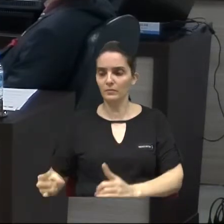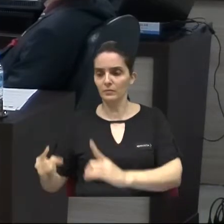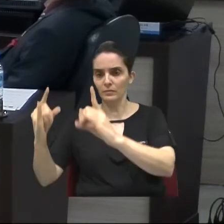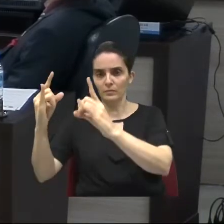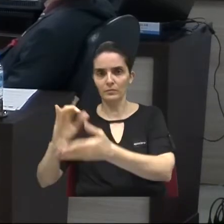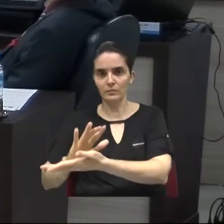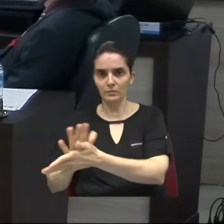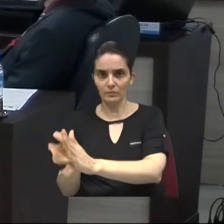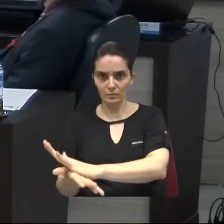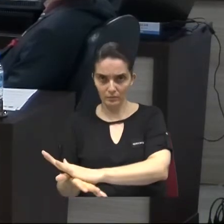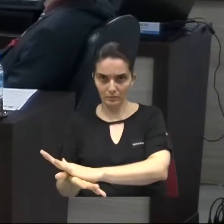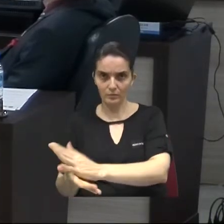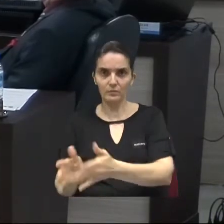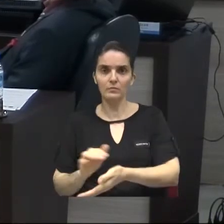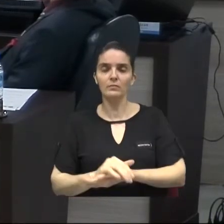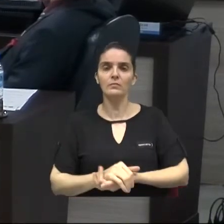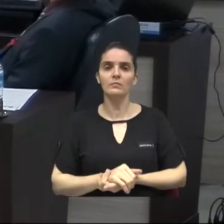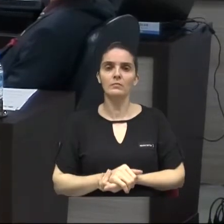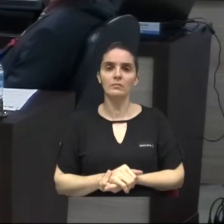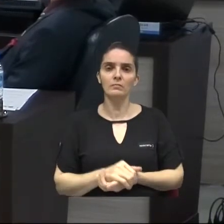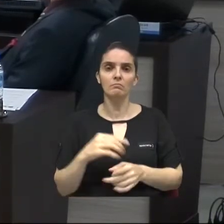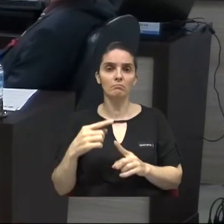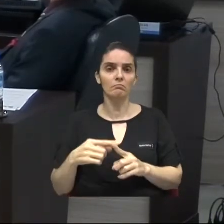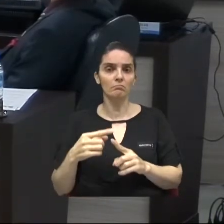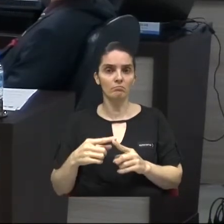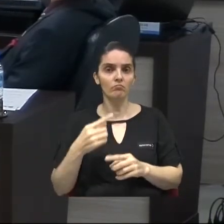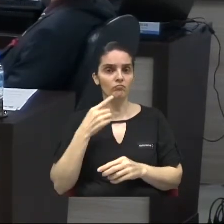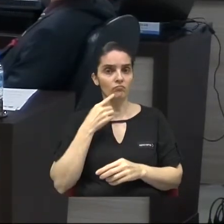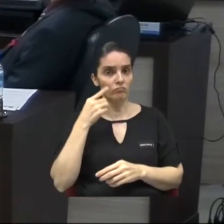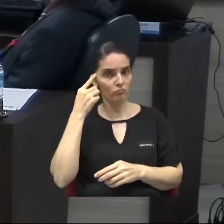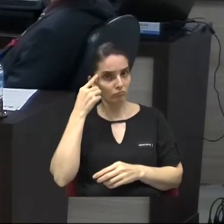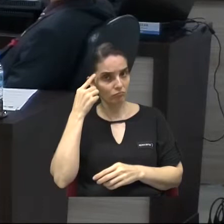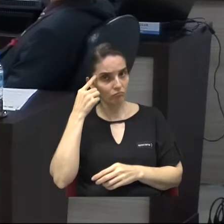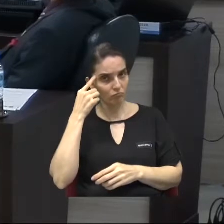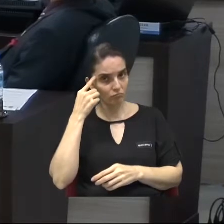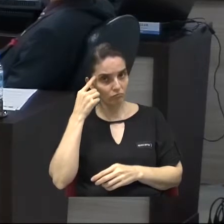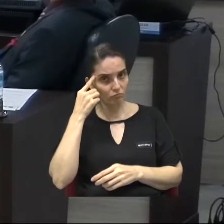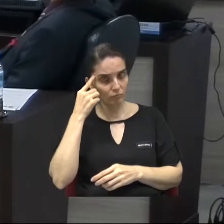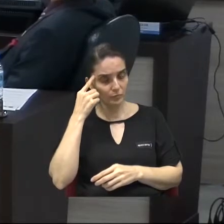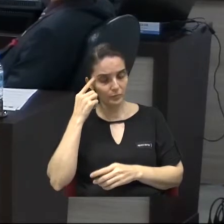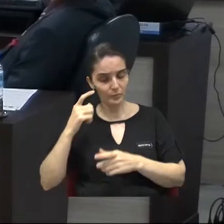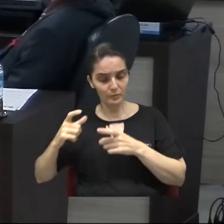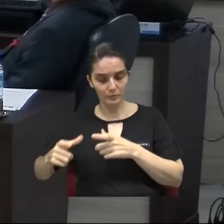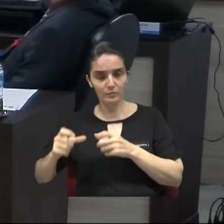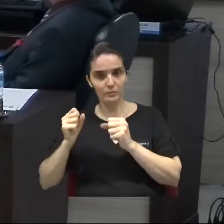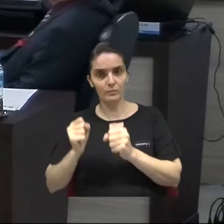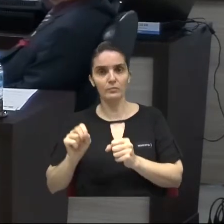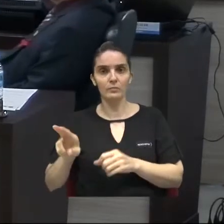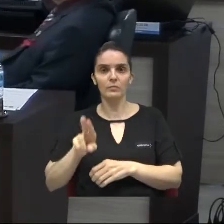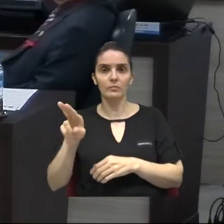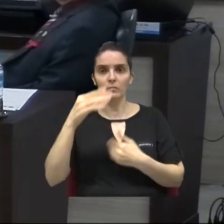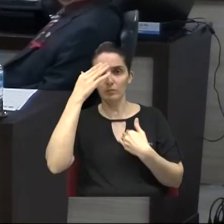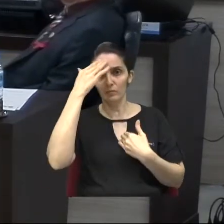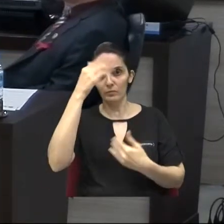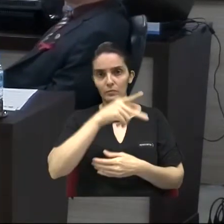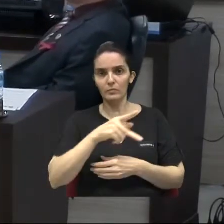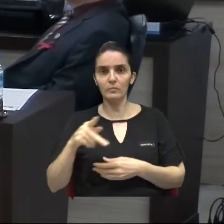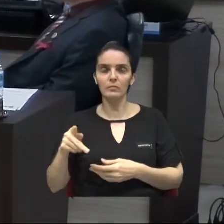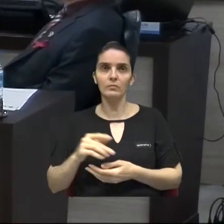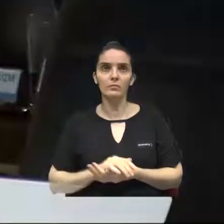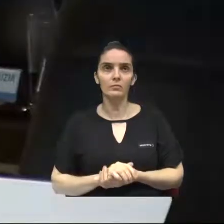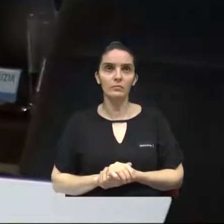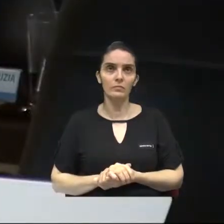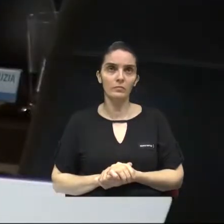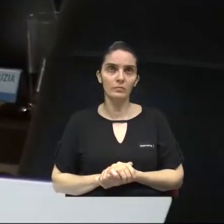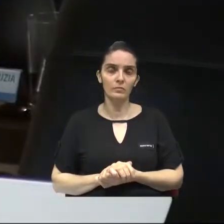inviabilizado, foi destruído, porque eu acho que poderia ser usado pela comunidade. Eu acho que poderíamos fazer esse requerimento. Obrigado, vereadora. Agradeço